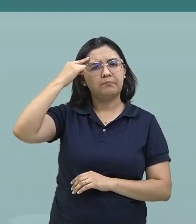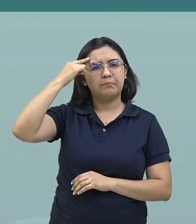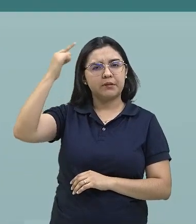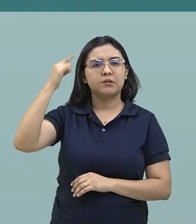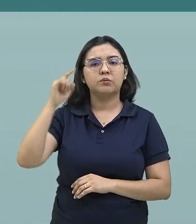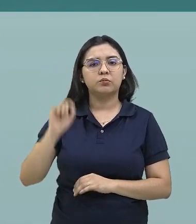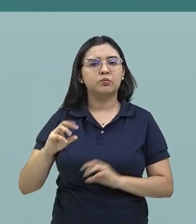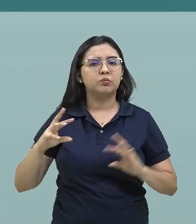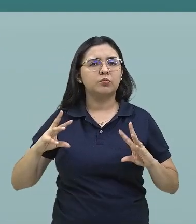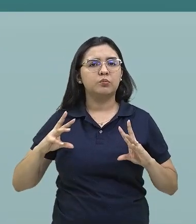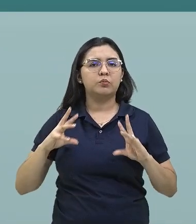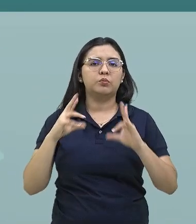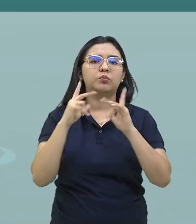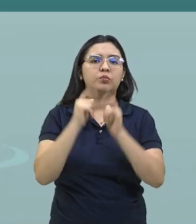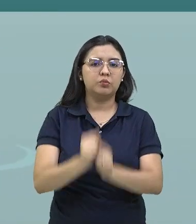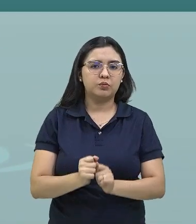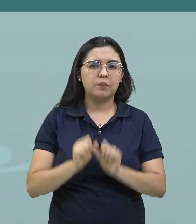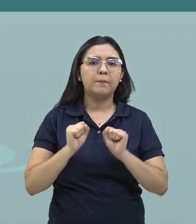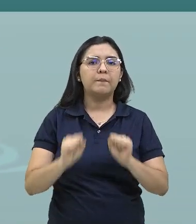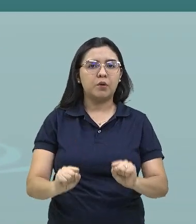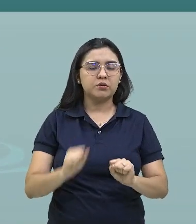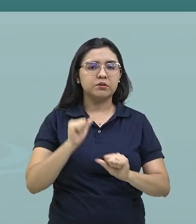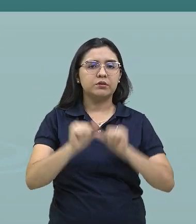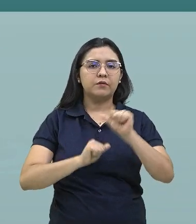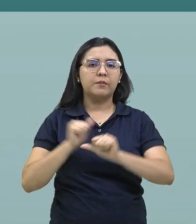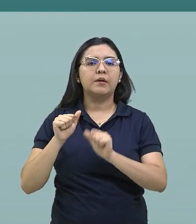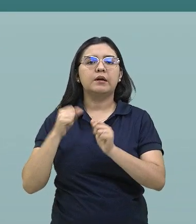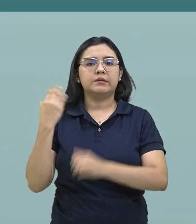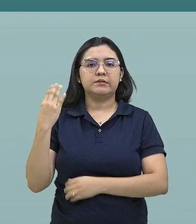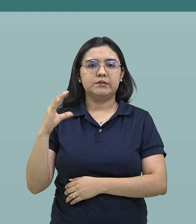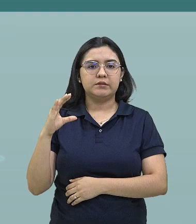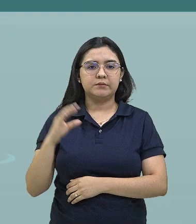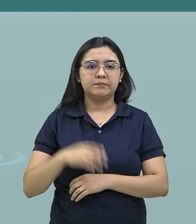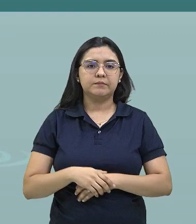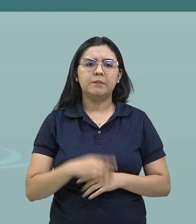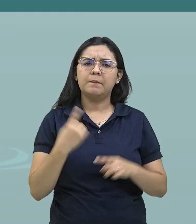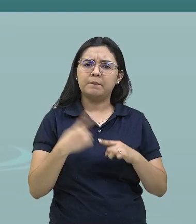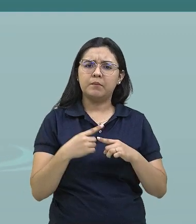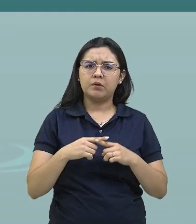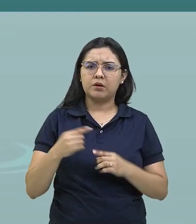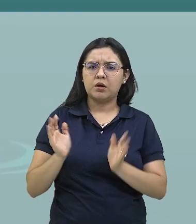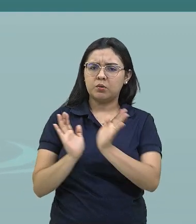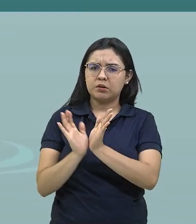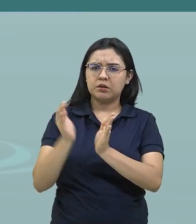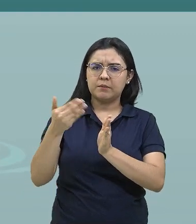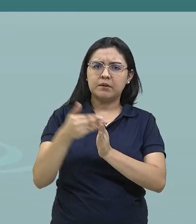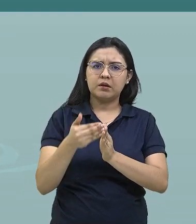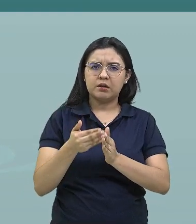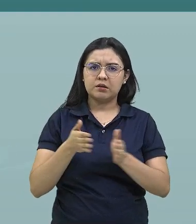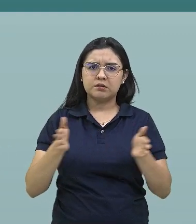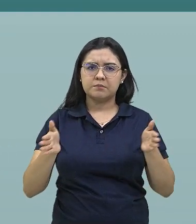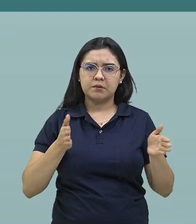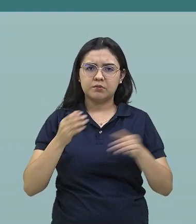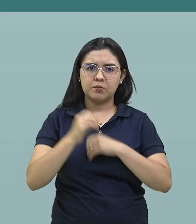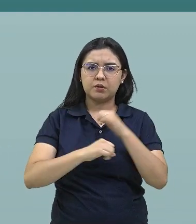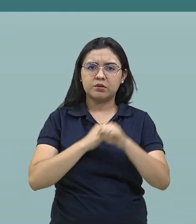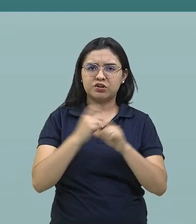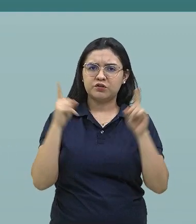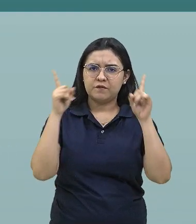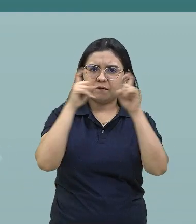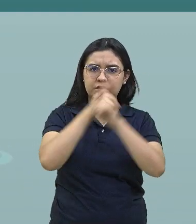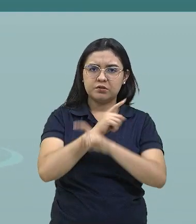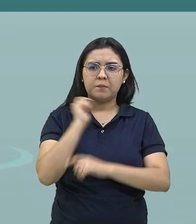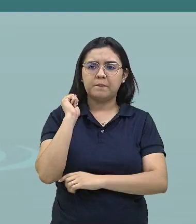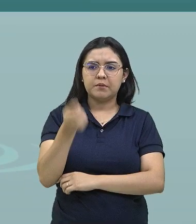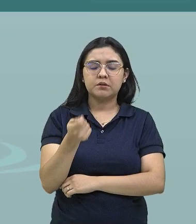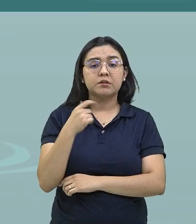que tudo isso pode virar ciência? Por que o tambaqui está mais difícil de pescar este ano? Se a